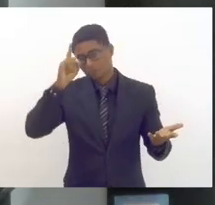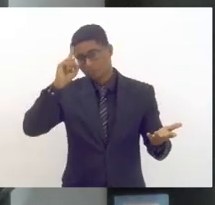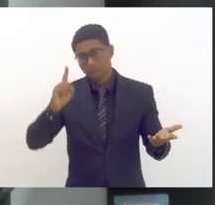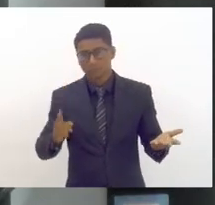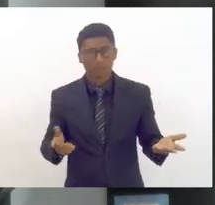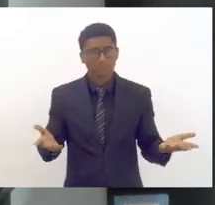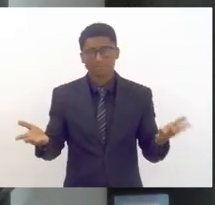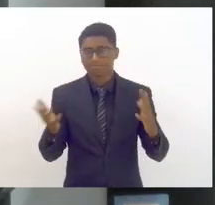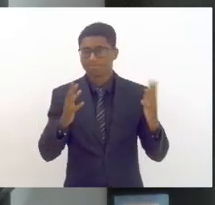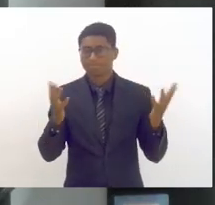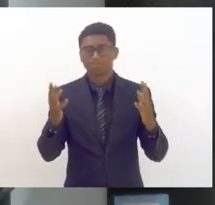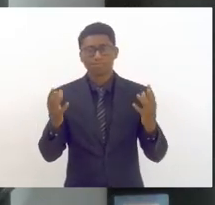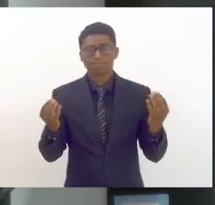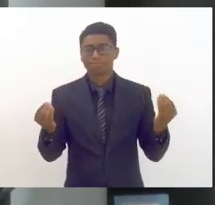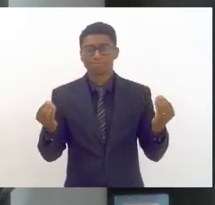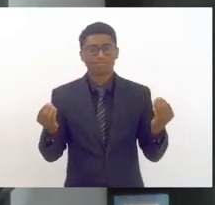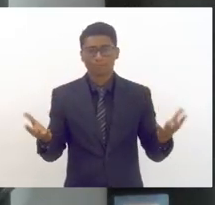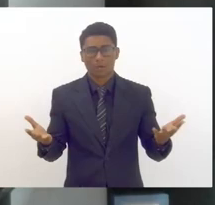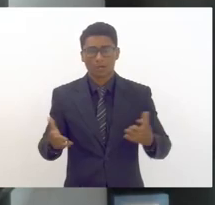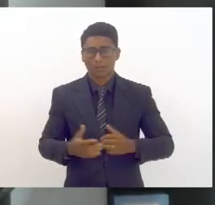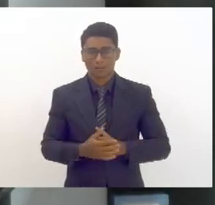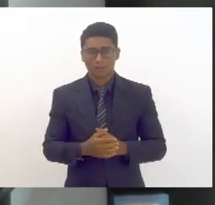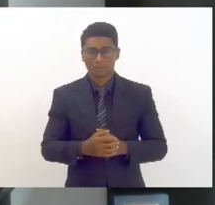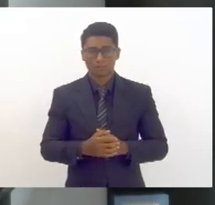trabalhando, para que a gente possa ter